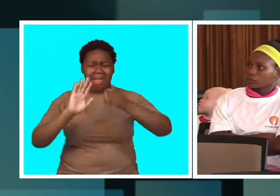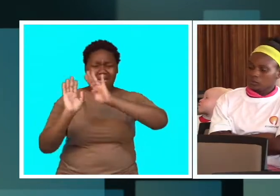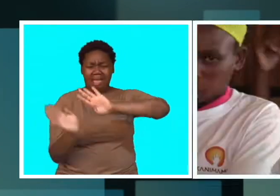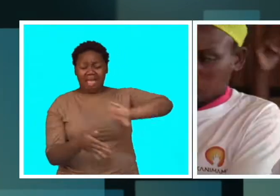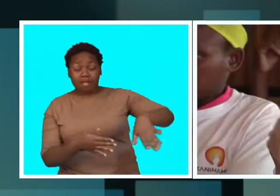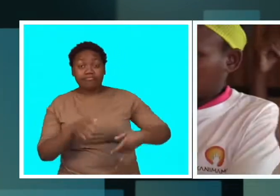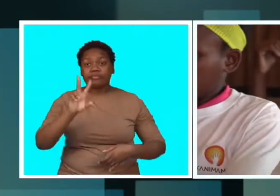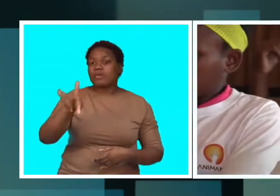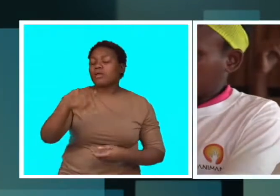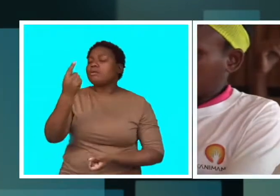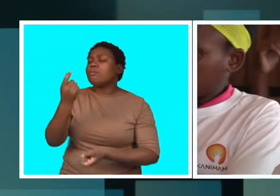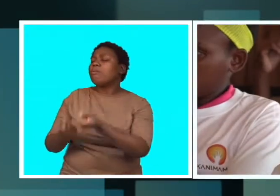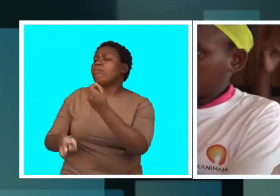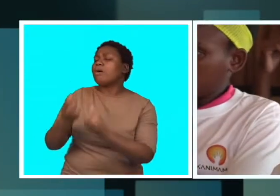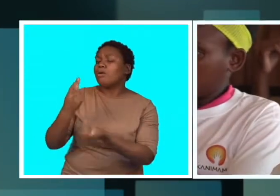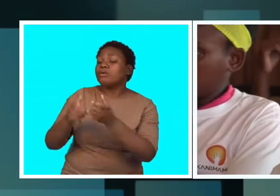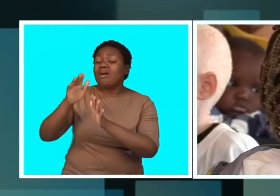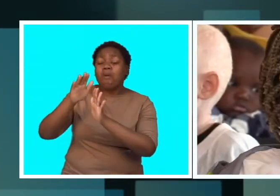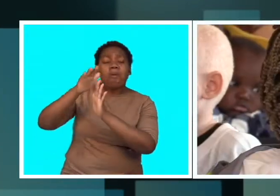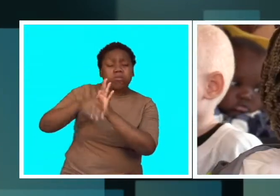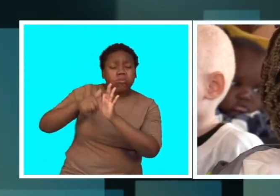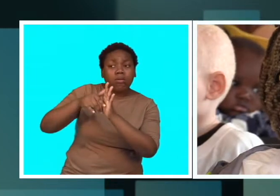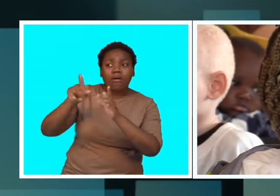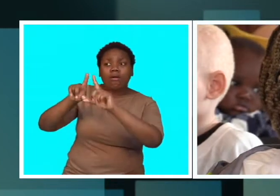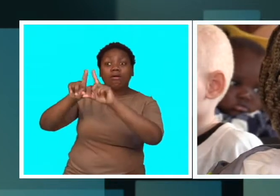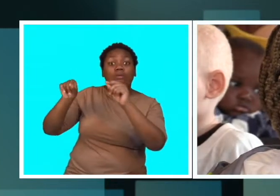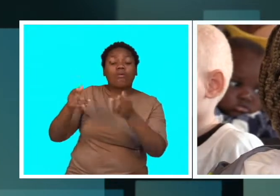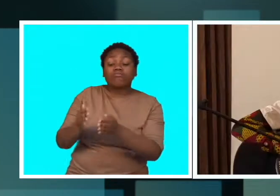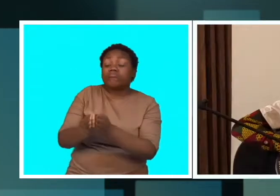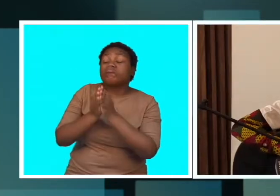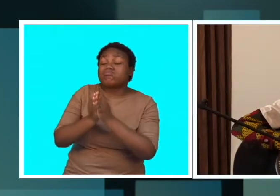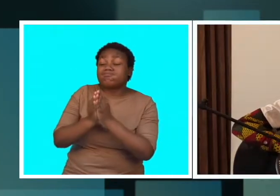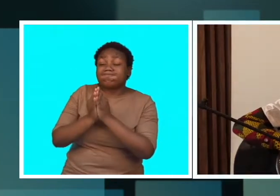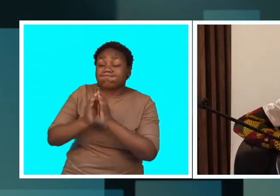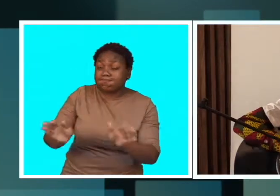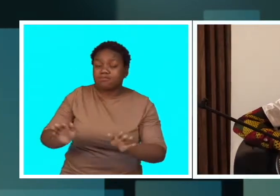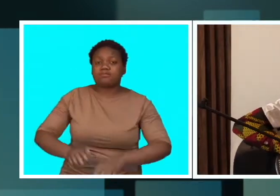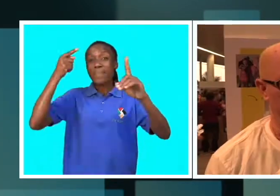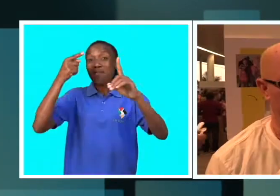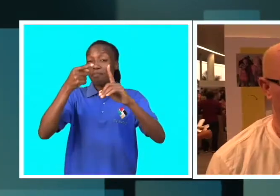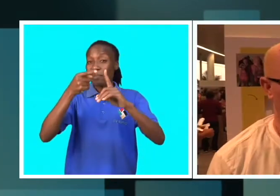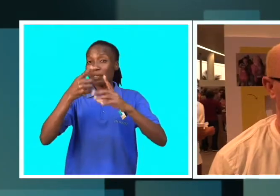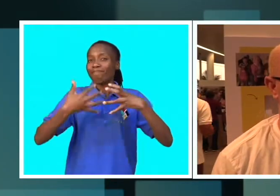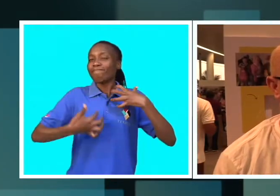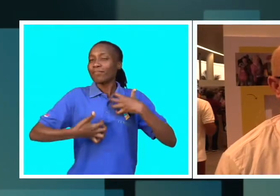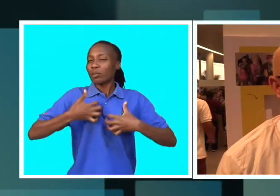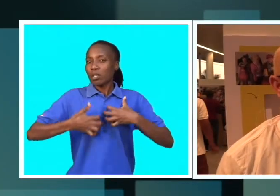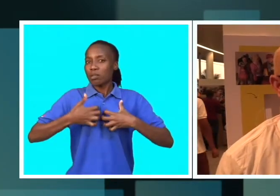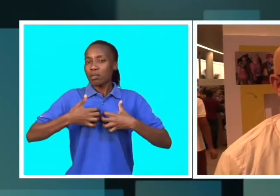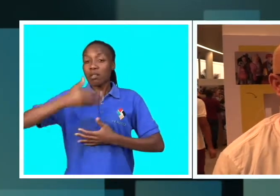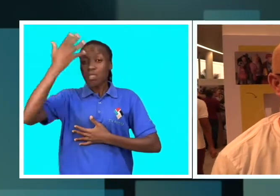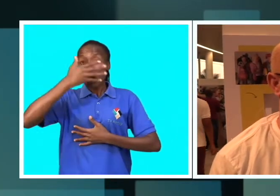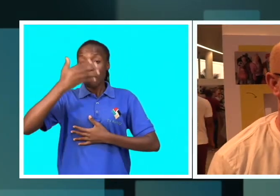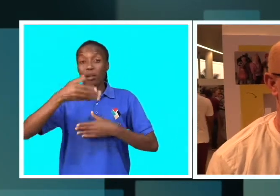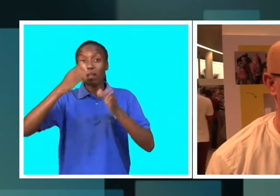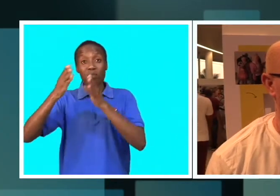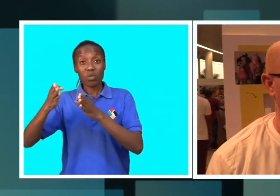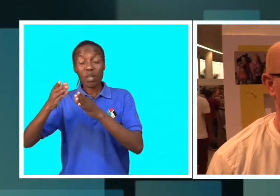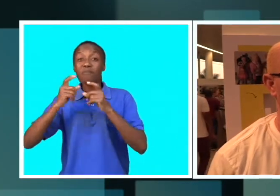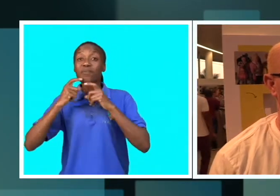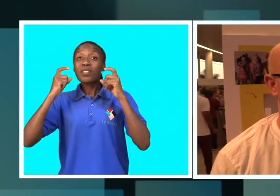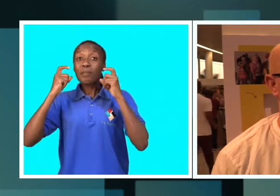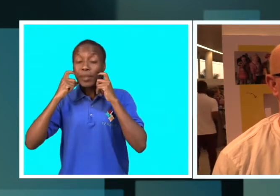e marginalizados em Moçambique. Nalguns casos, chegaram a ser raptados para fins obscuros. As principais preocupações